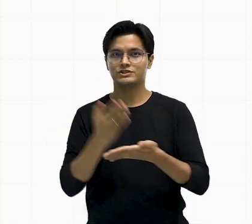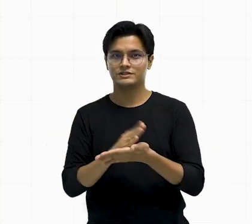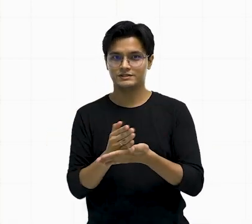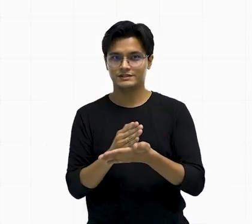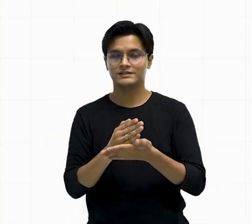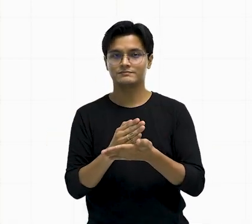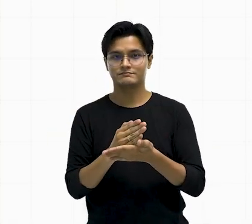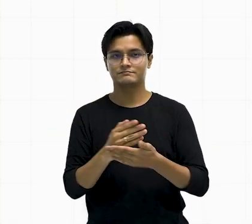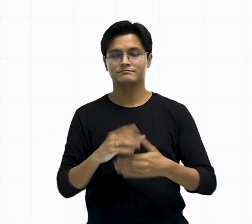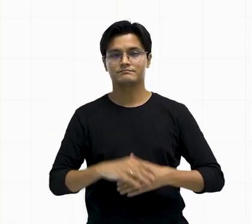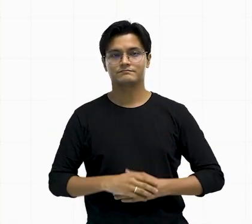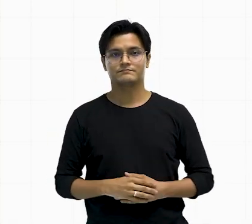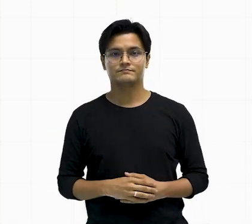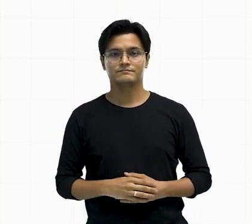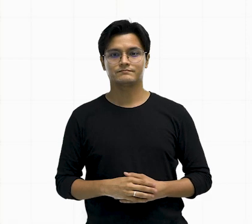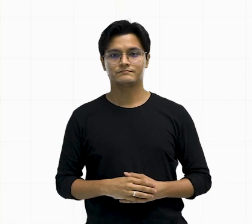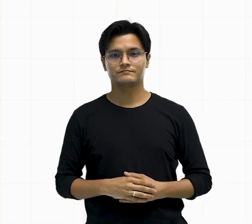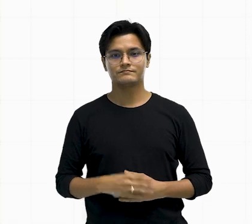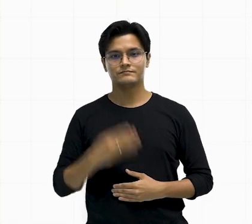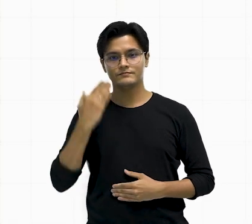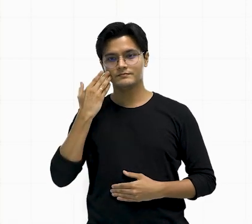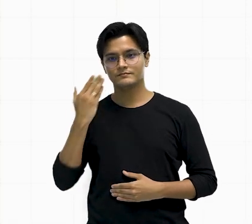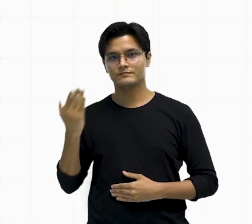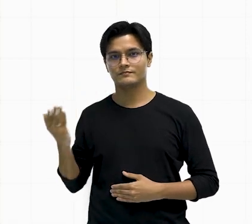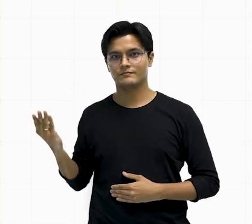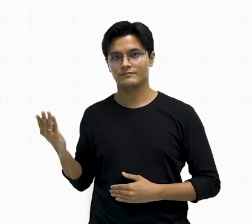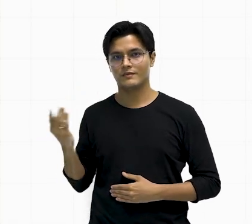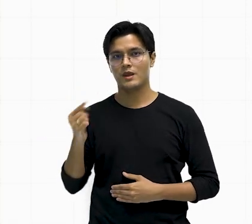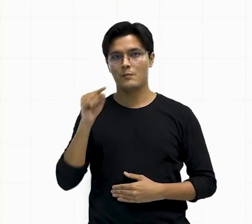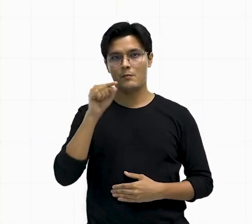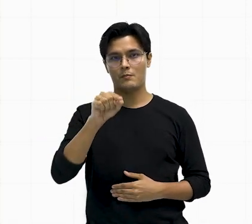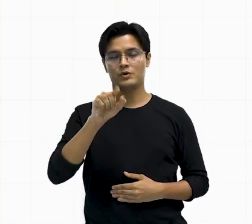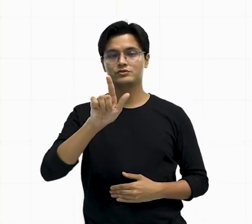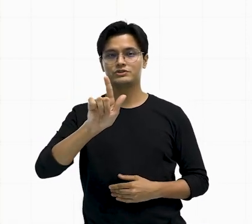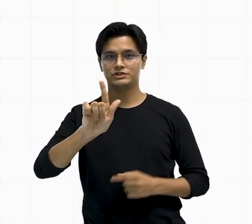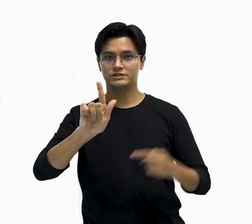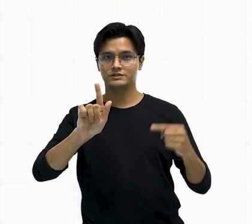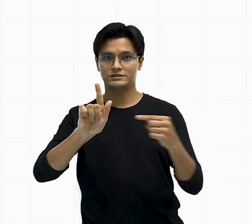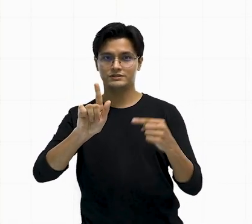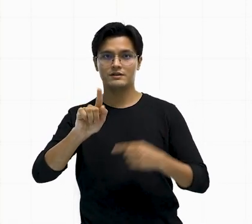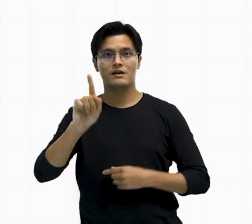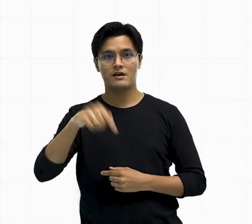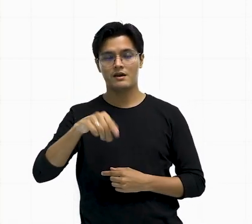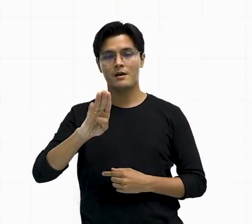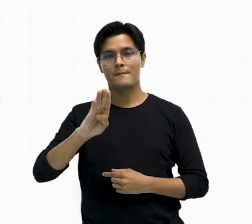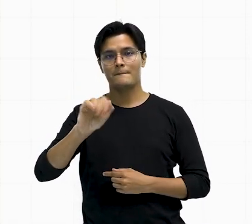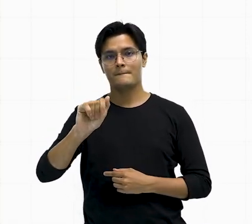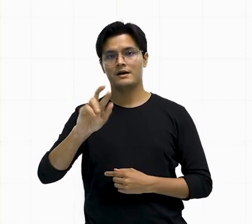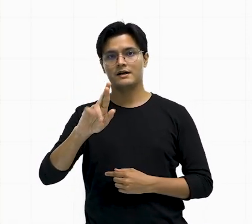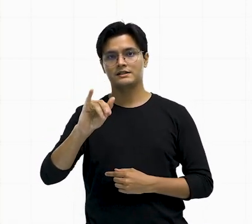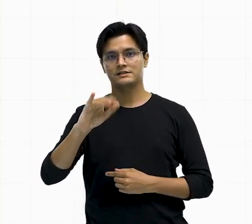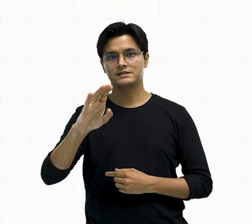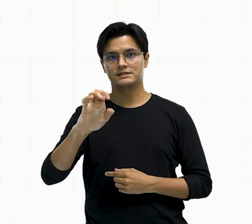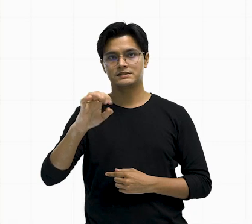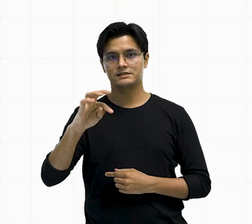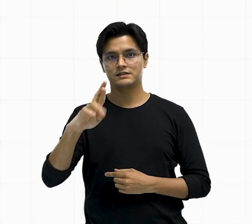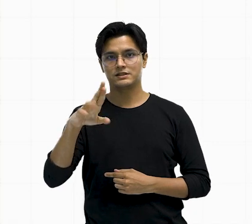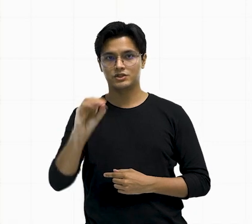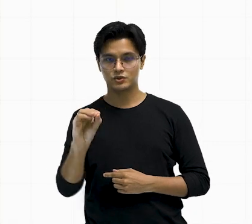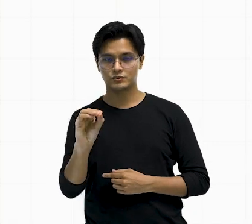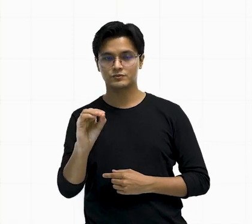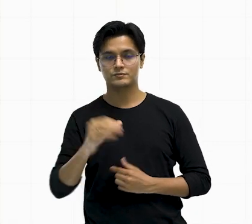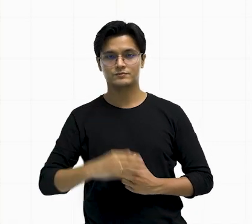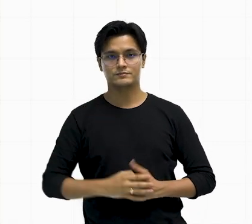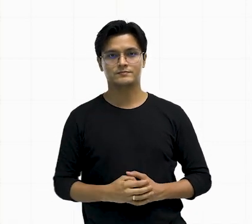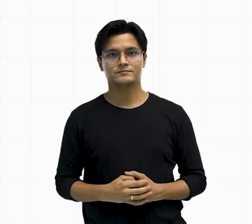rapidinho. Nós temos então aqui o ponto G, que é o nosso baricentro, tá?